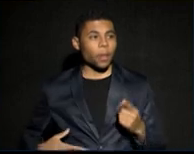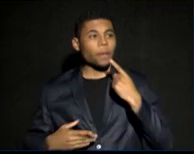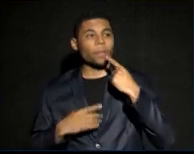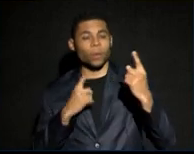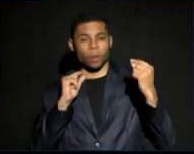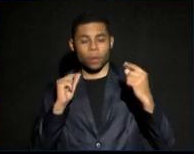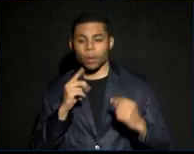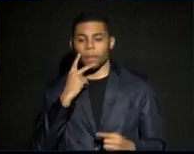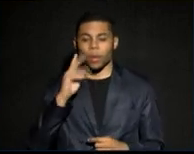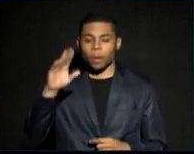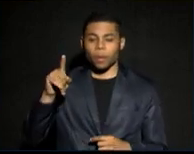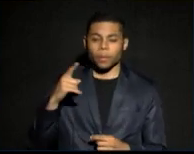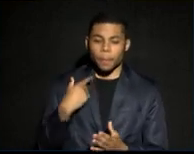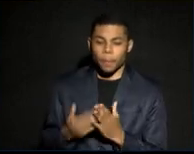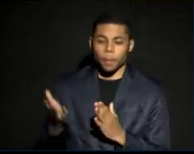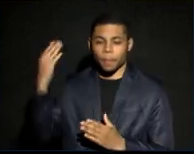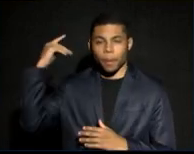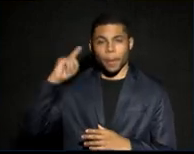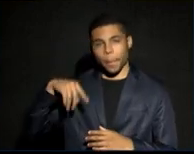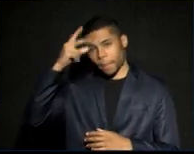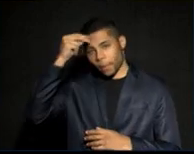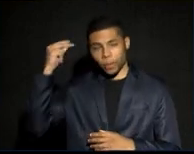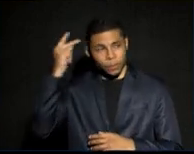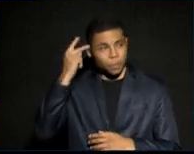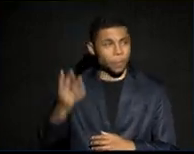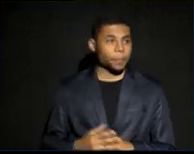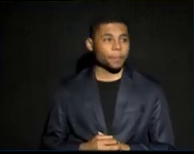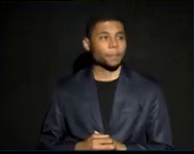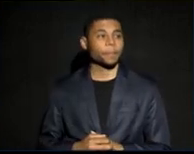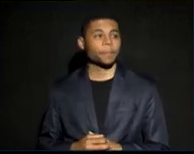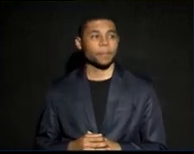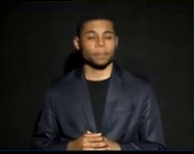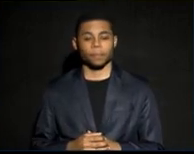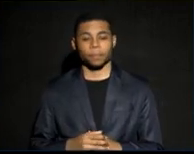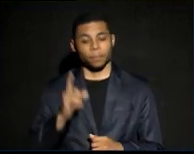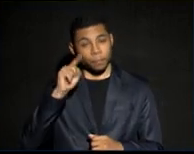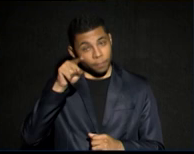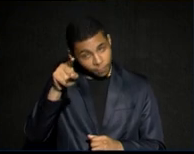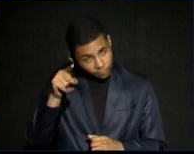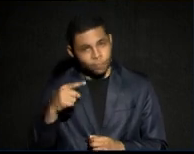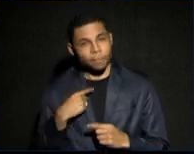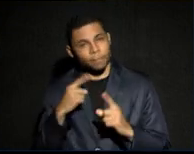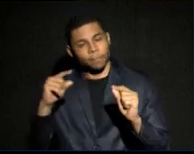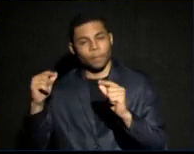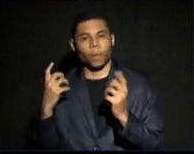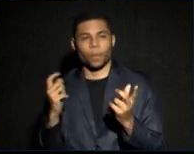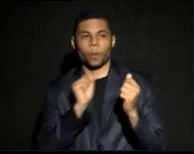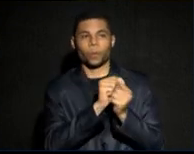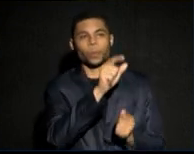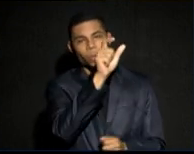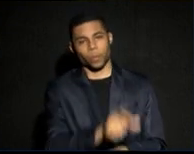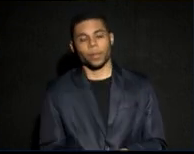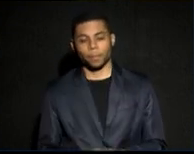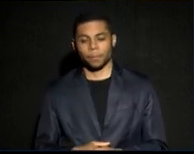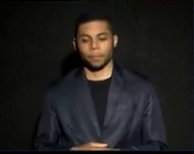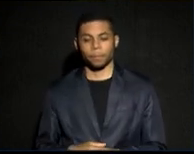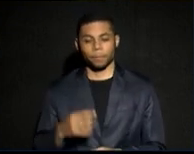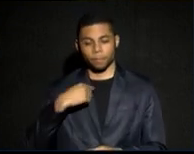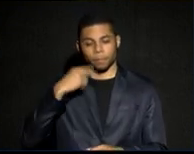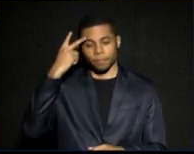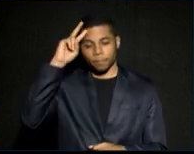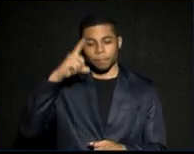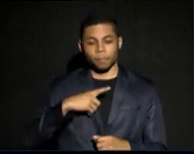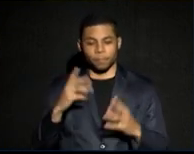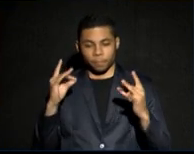comigo fui agradecer cortou operação delegada quando você era prefeito de São Paulo agora é essa discussão que eu quero fazer com ele né e